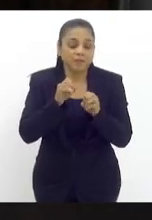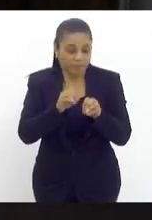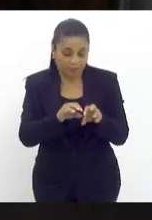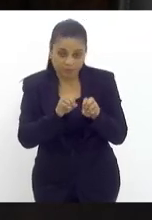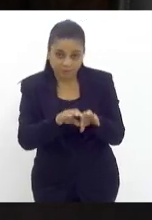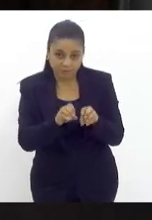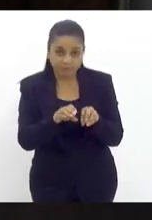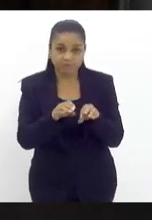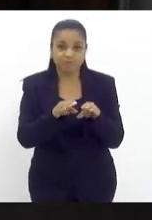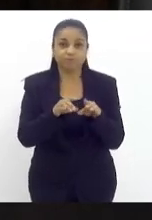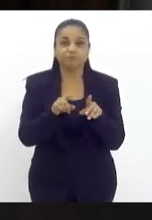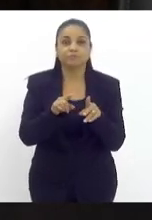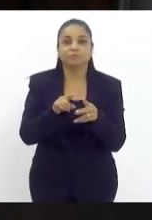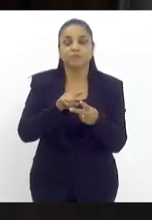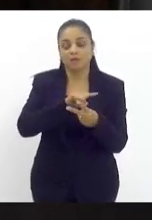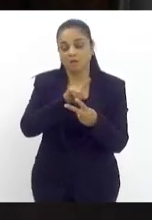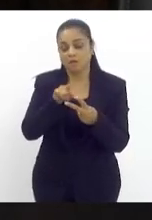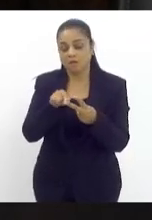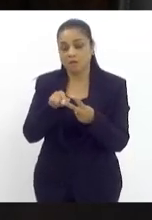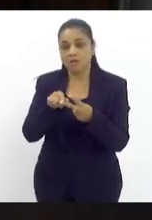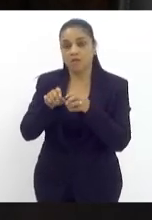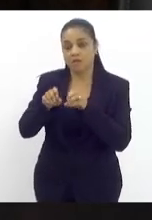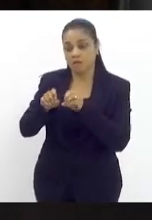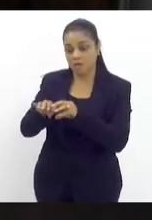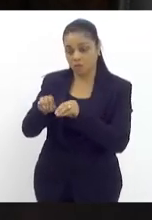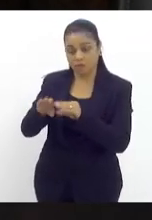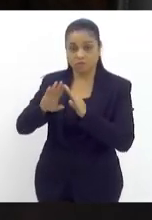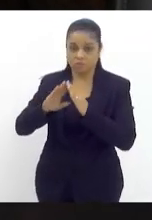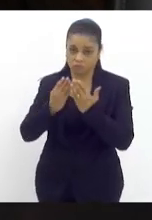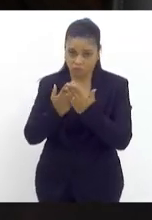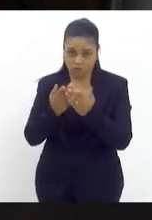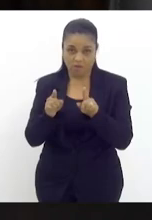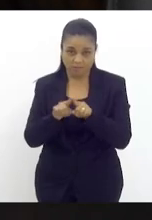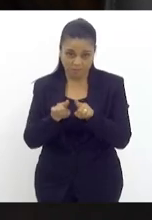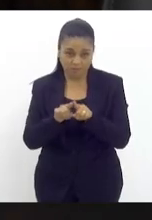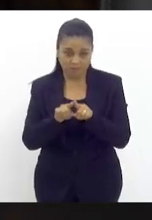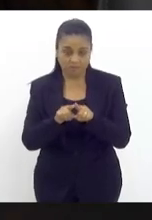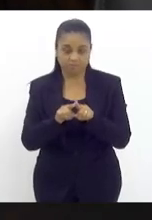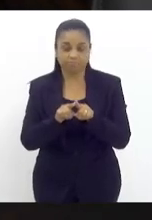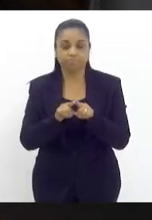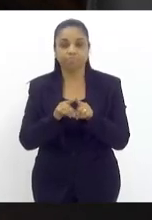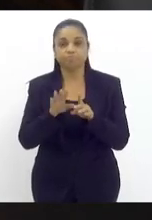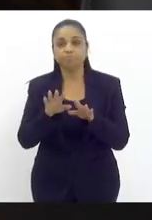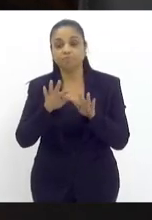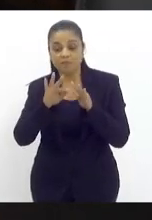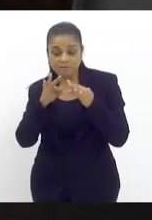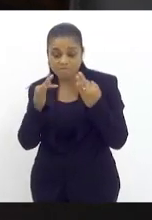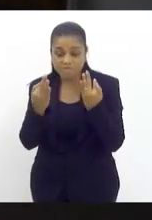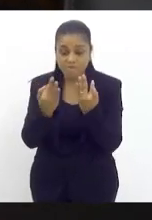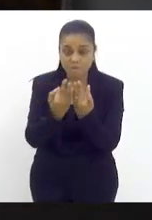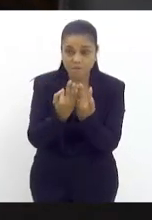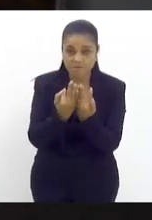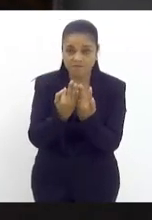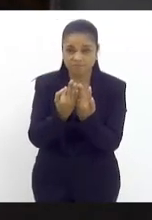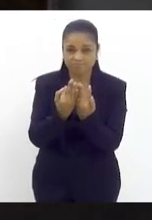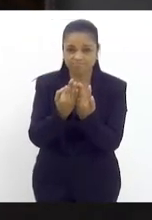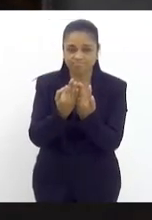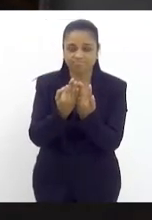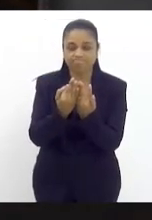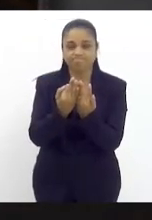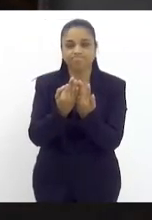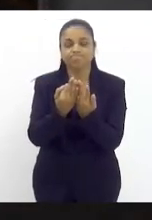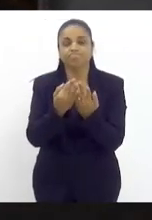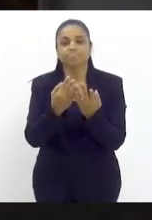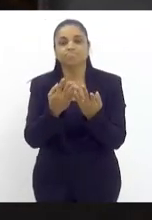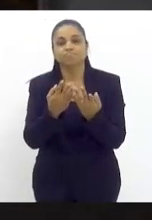educação e no quesito educação escolar, né? Porque isso, a família muitas